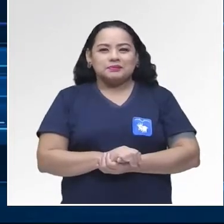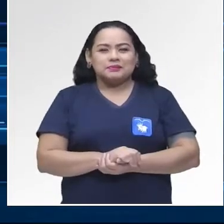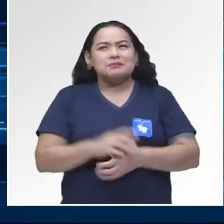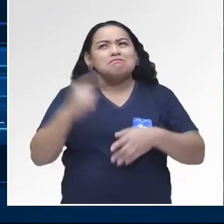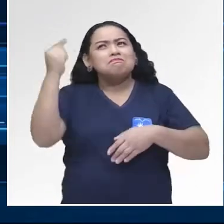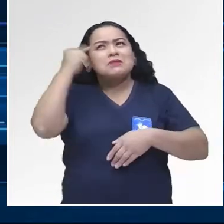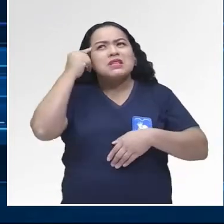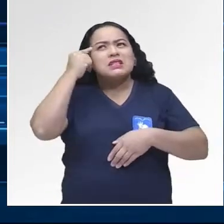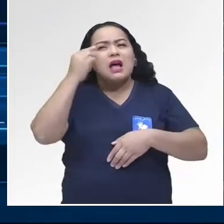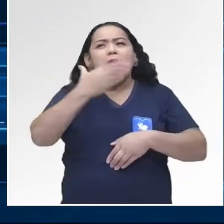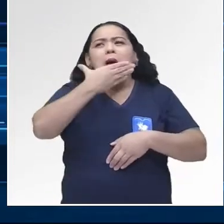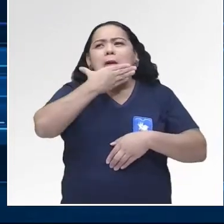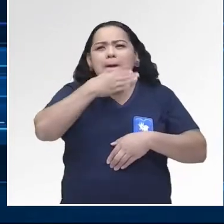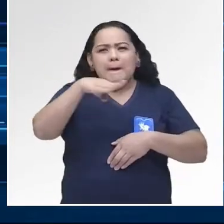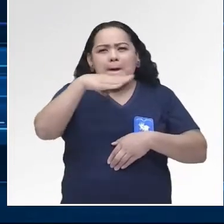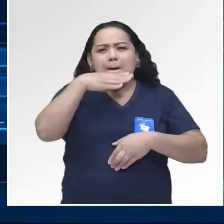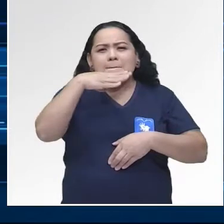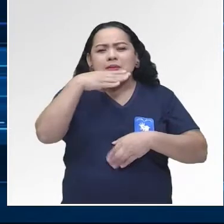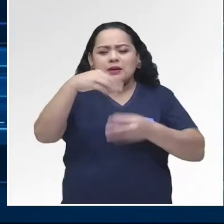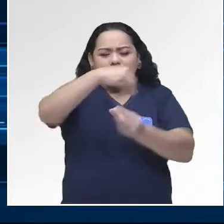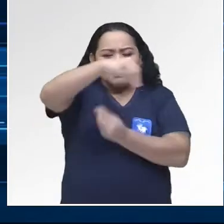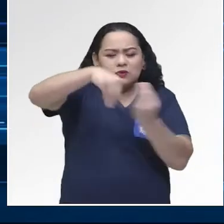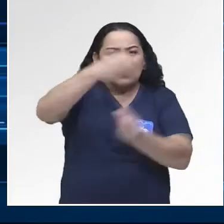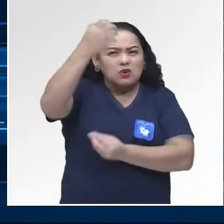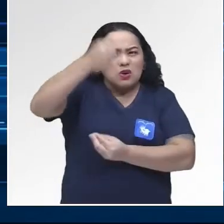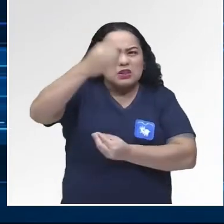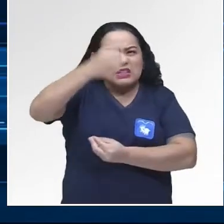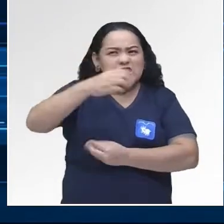Será que manga com leite faz mal?